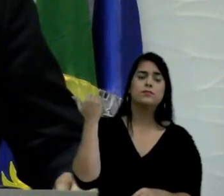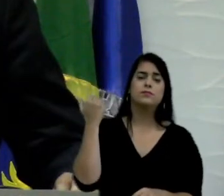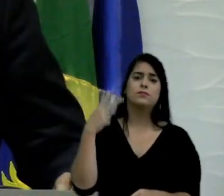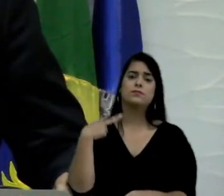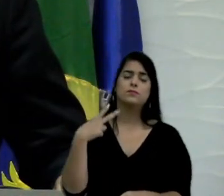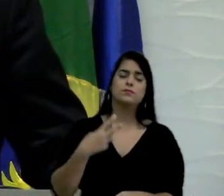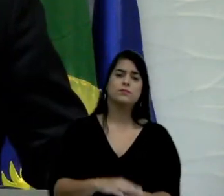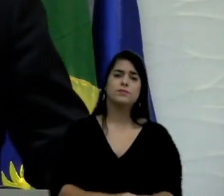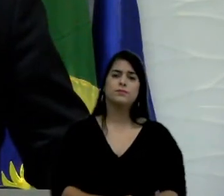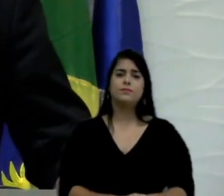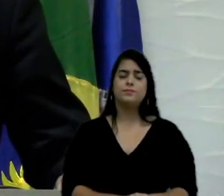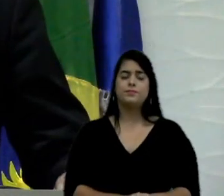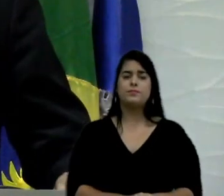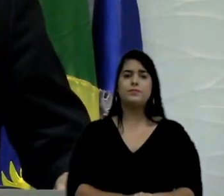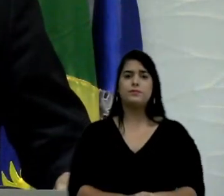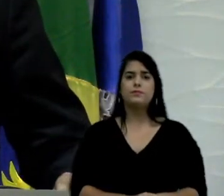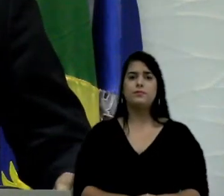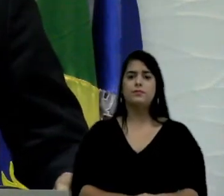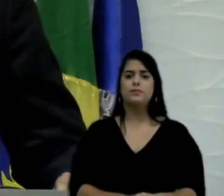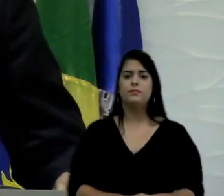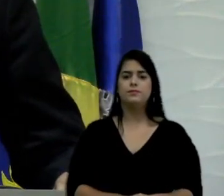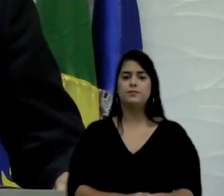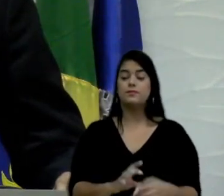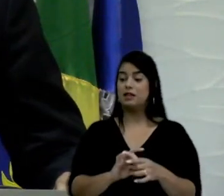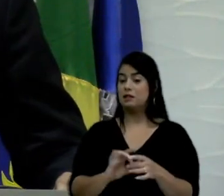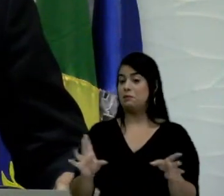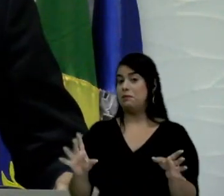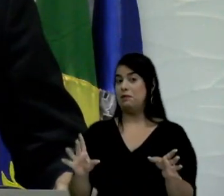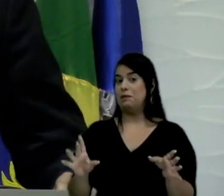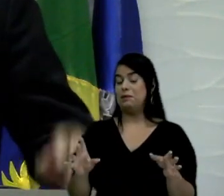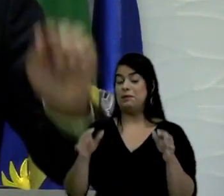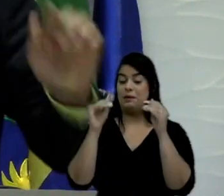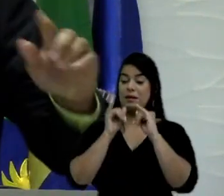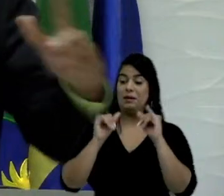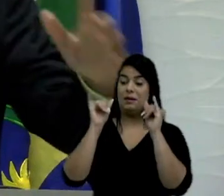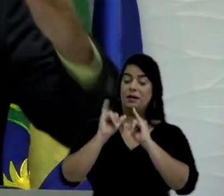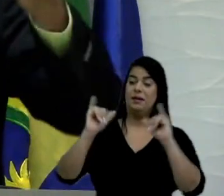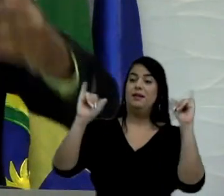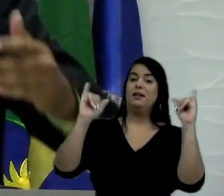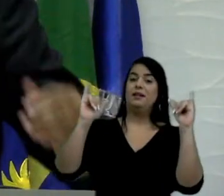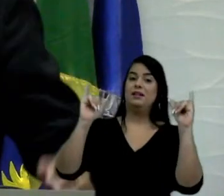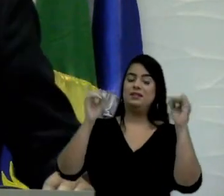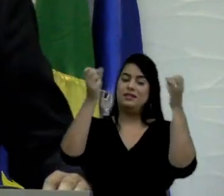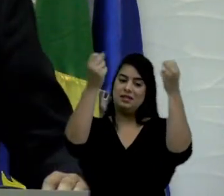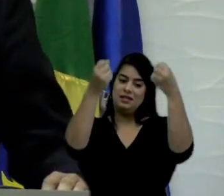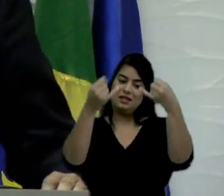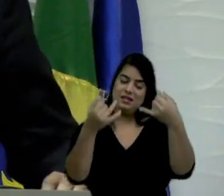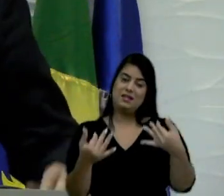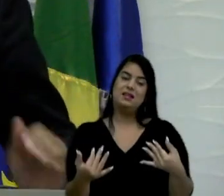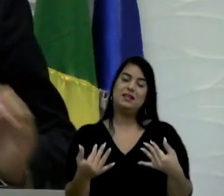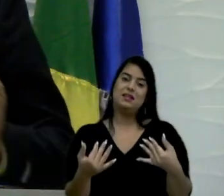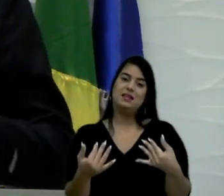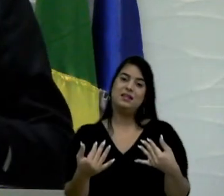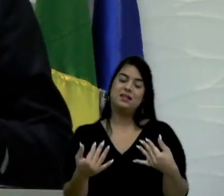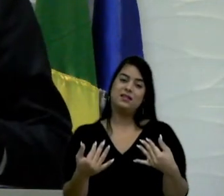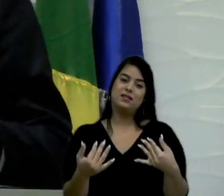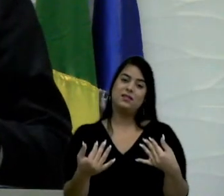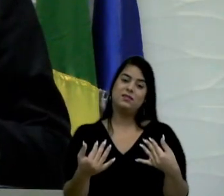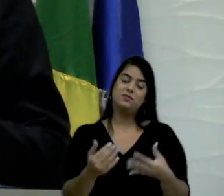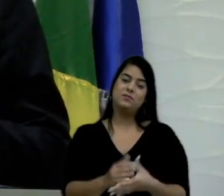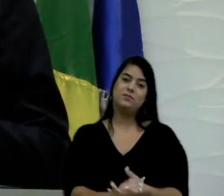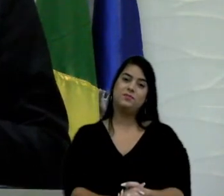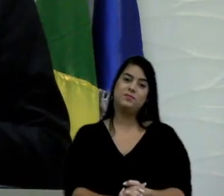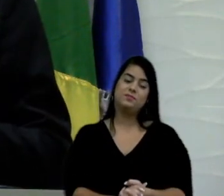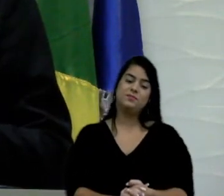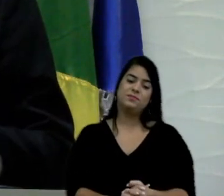vereador no instante soltaram mais uma nota logo em seguida soltaram uma nota